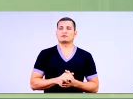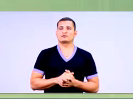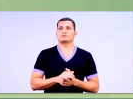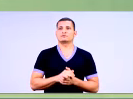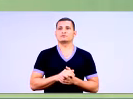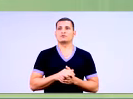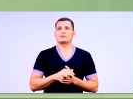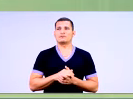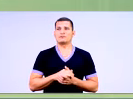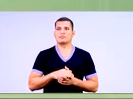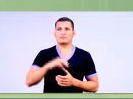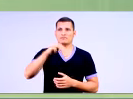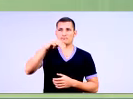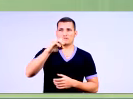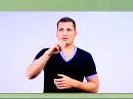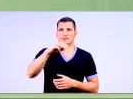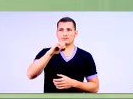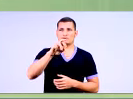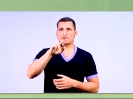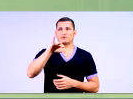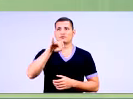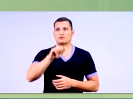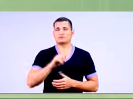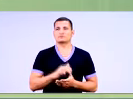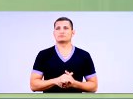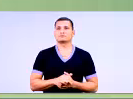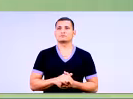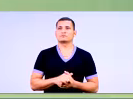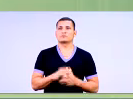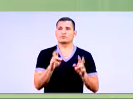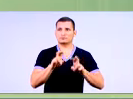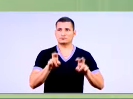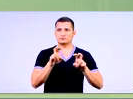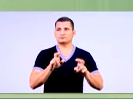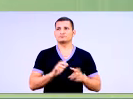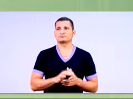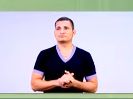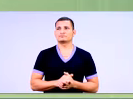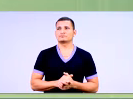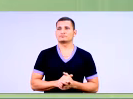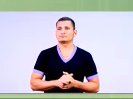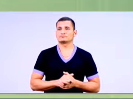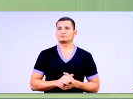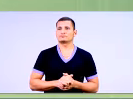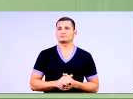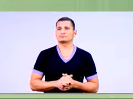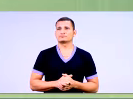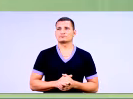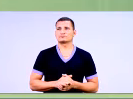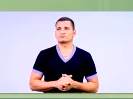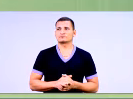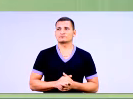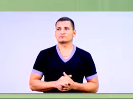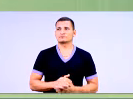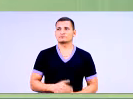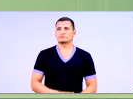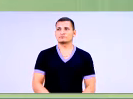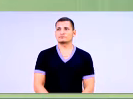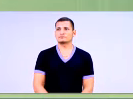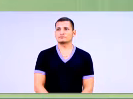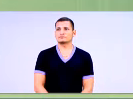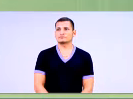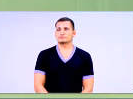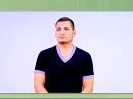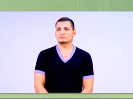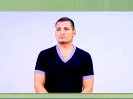software. Soft significa leve. Muito bem. The hardware consists of all the electronic and